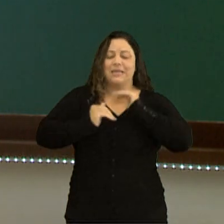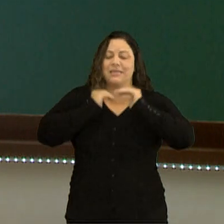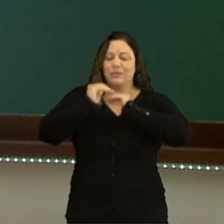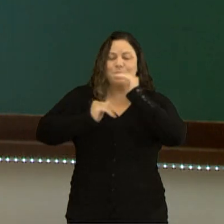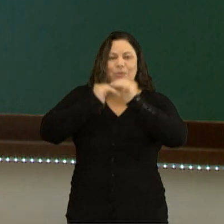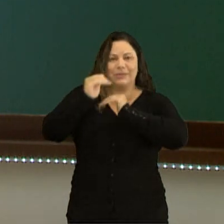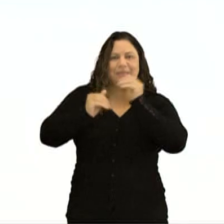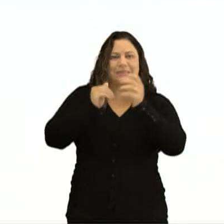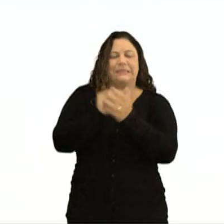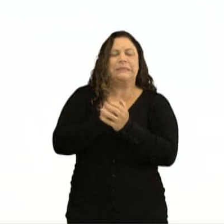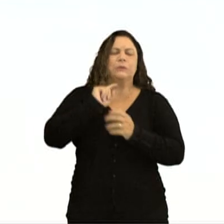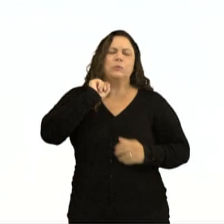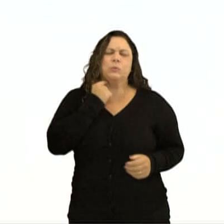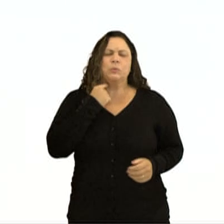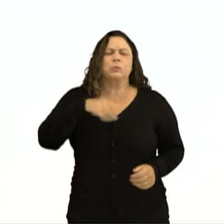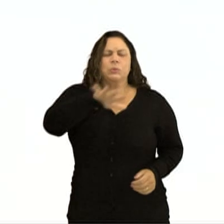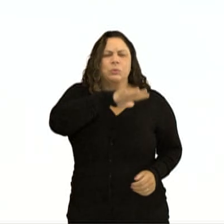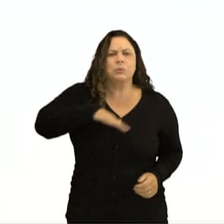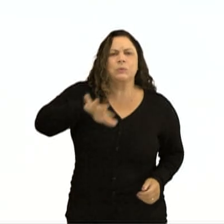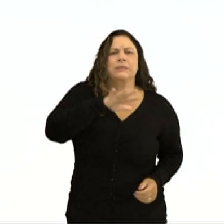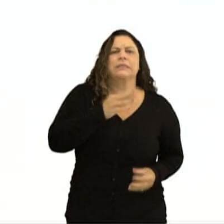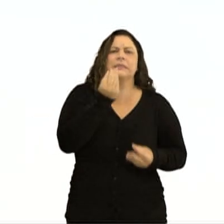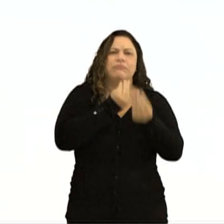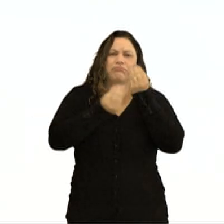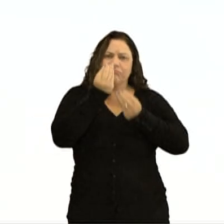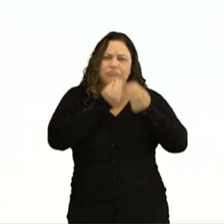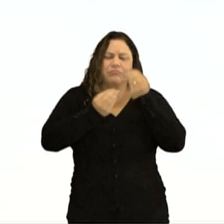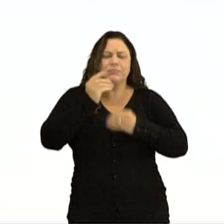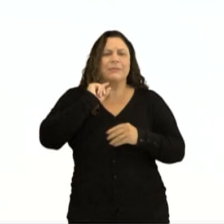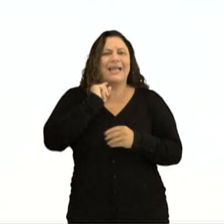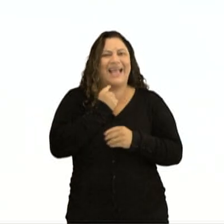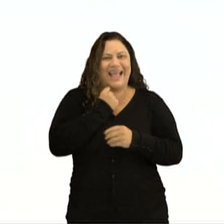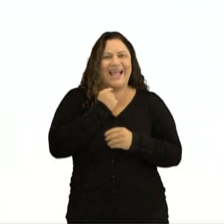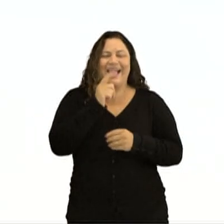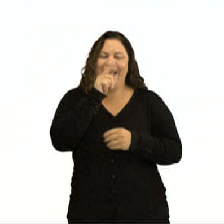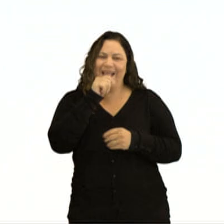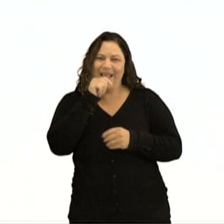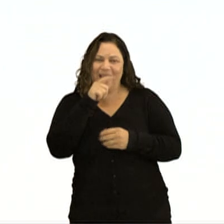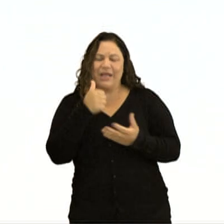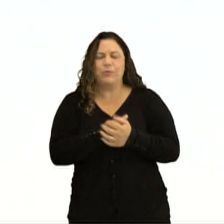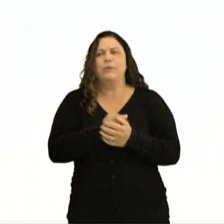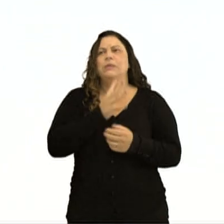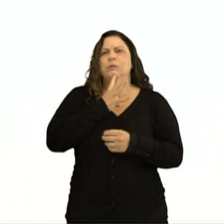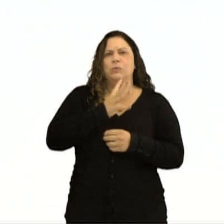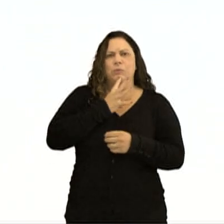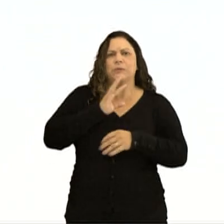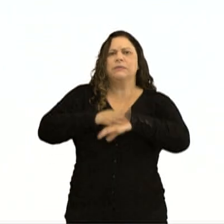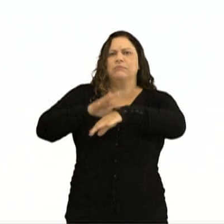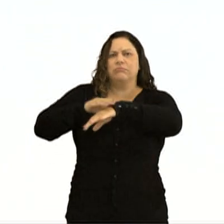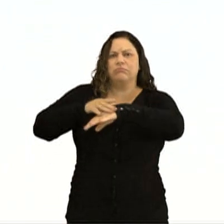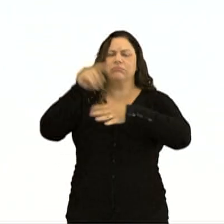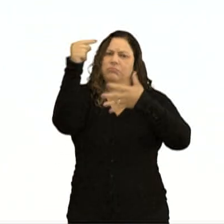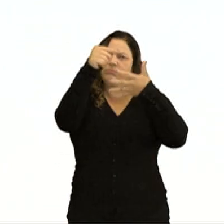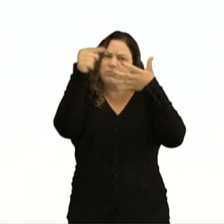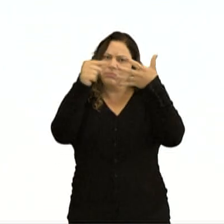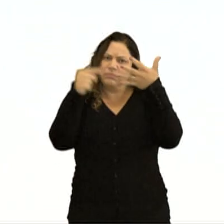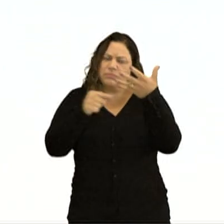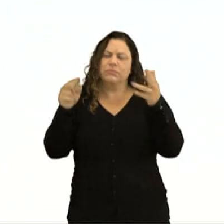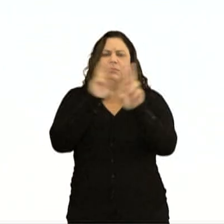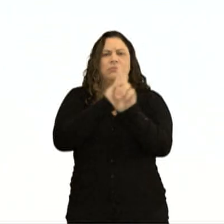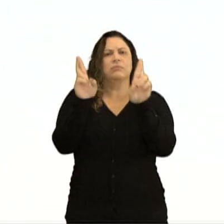dos alimentos através da água contaminada. Conhecer sobre algumas doenças relacionadas às águas